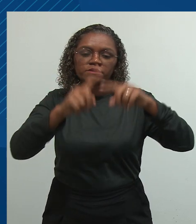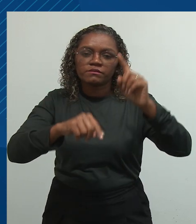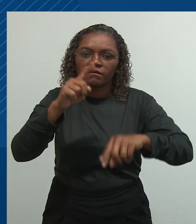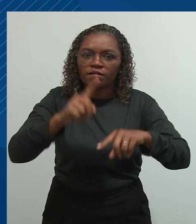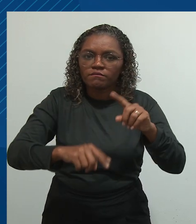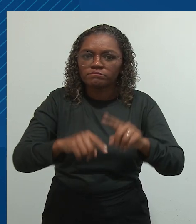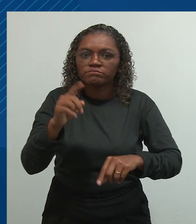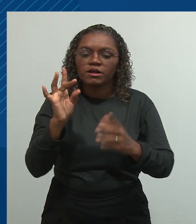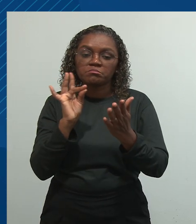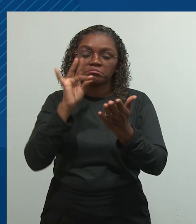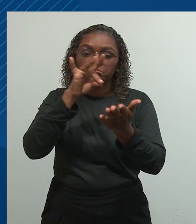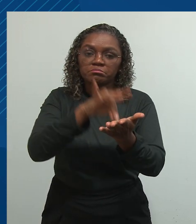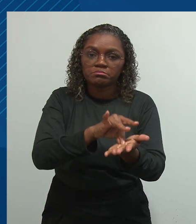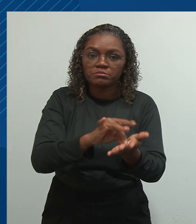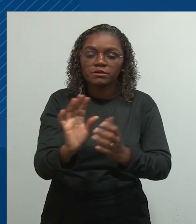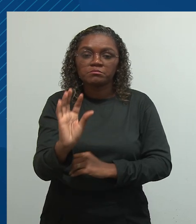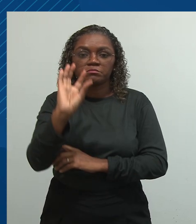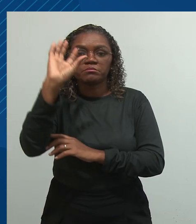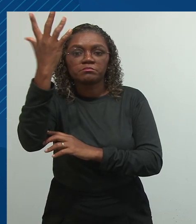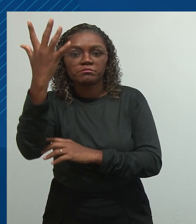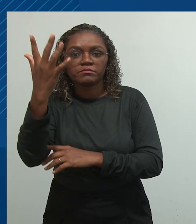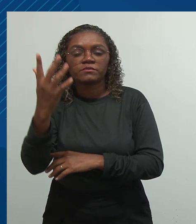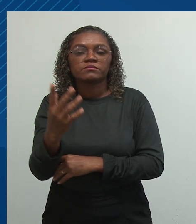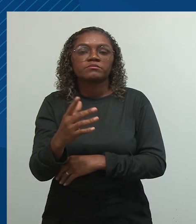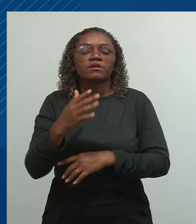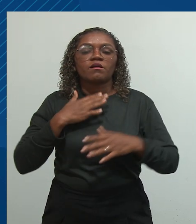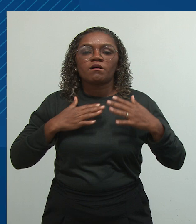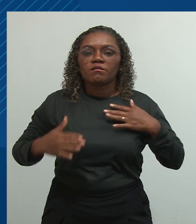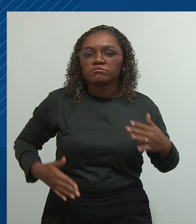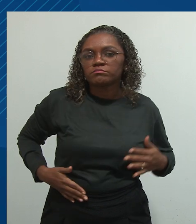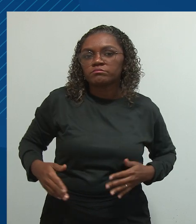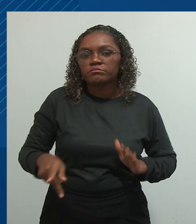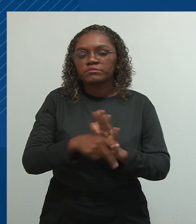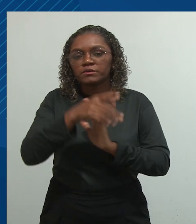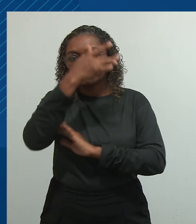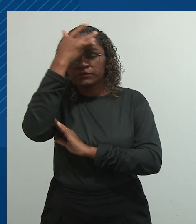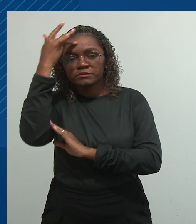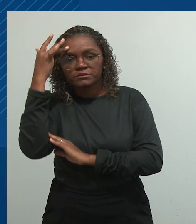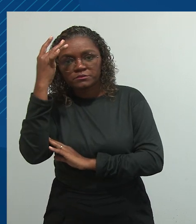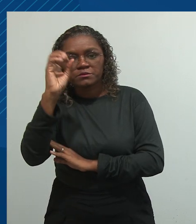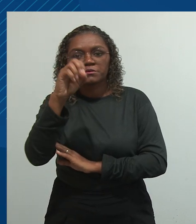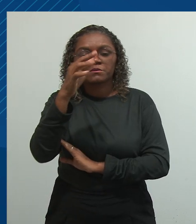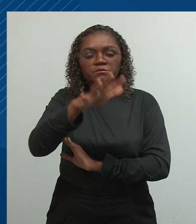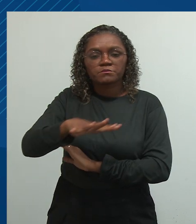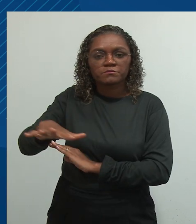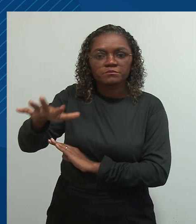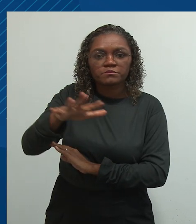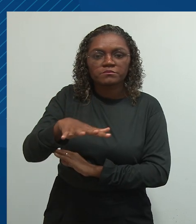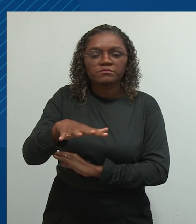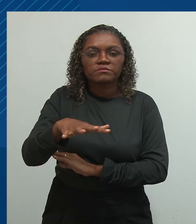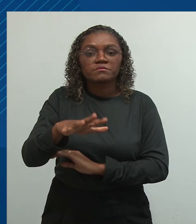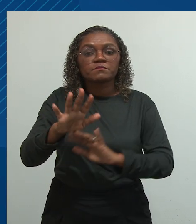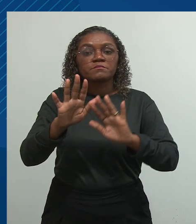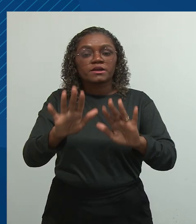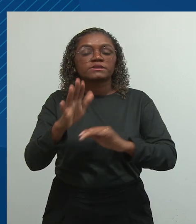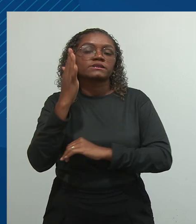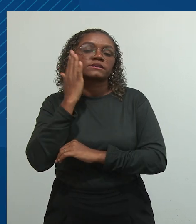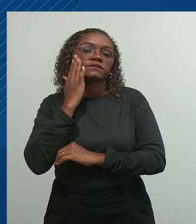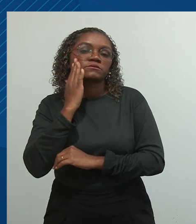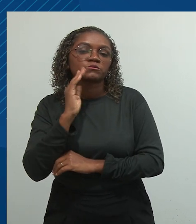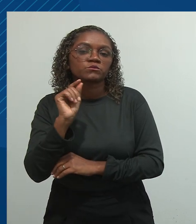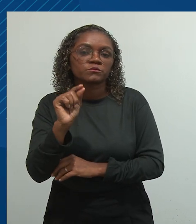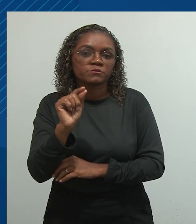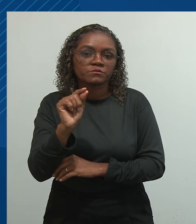de fatos, de acontecimentos, a descrição física de uma pessoa, de um ambiente. Mas a gente sabe